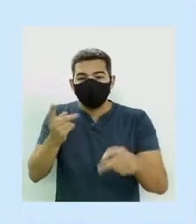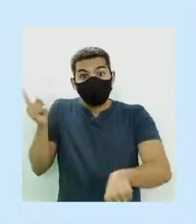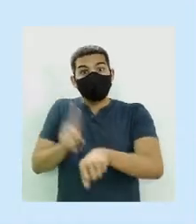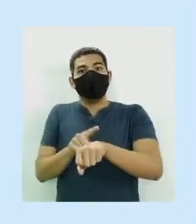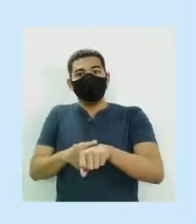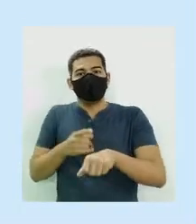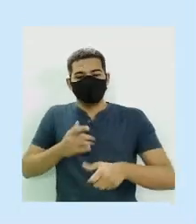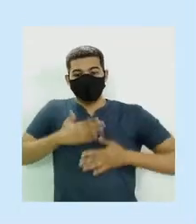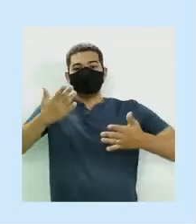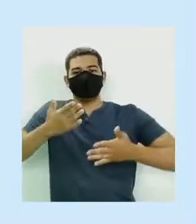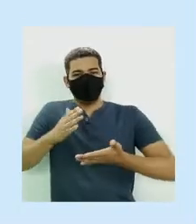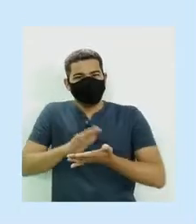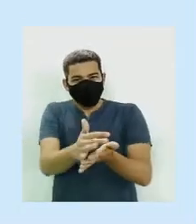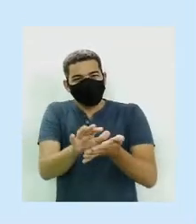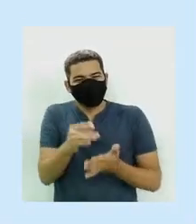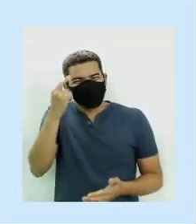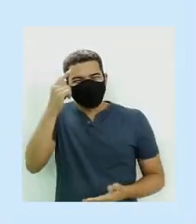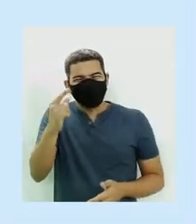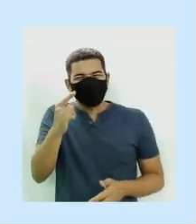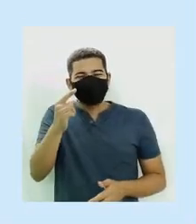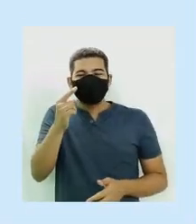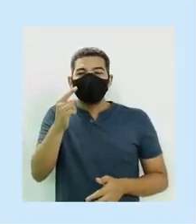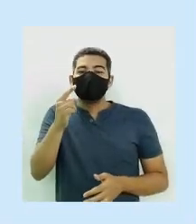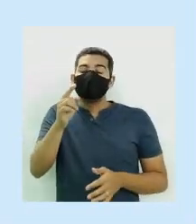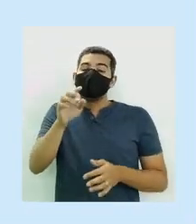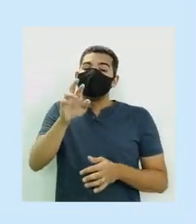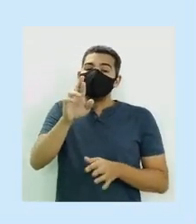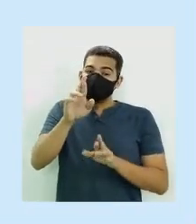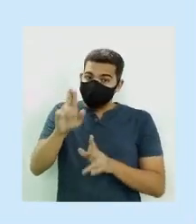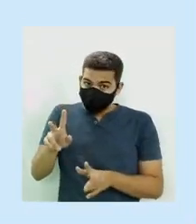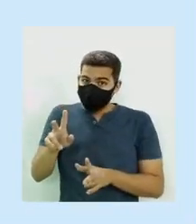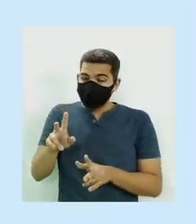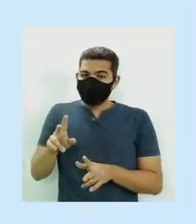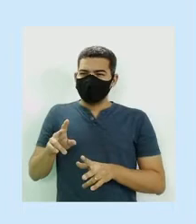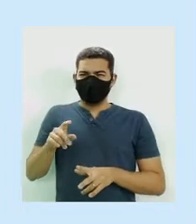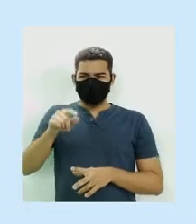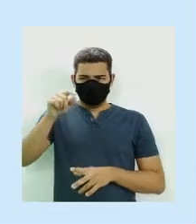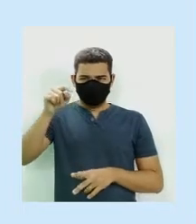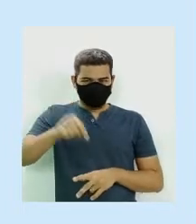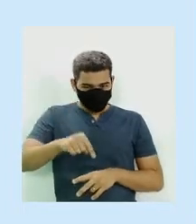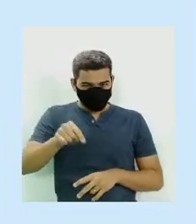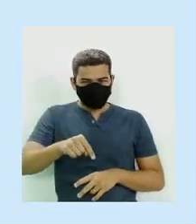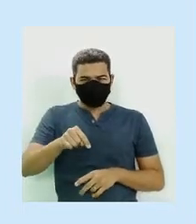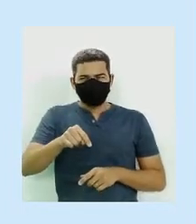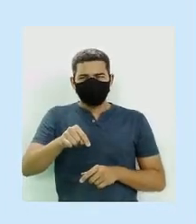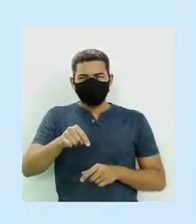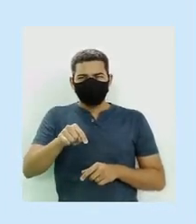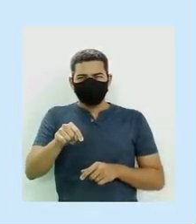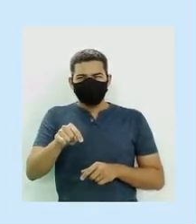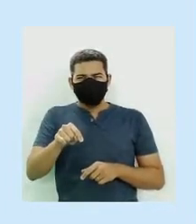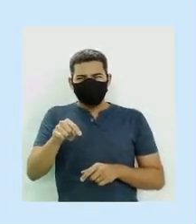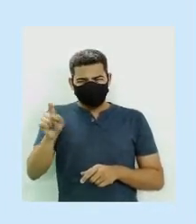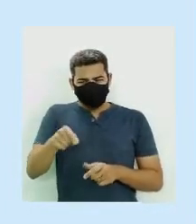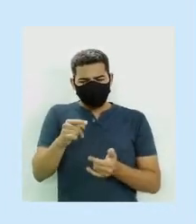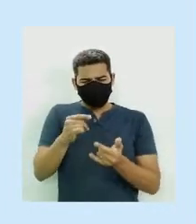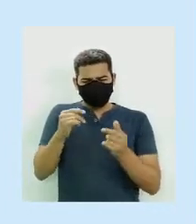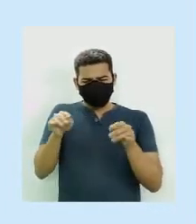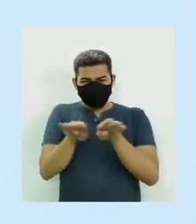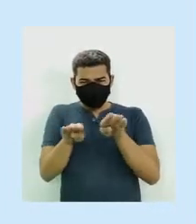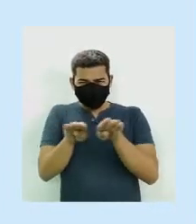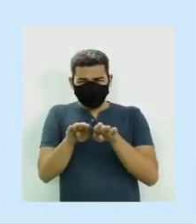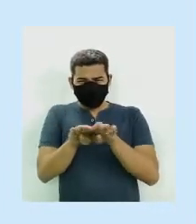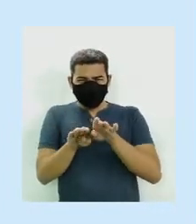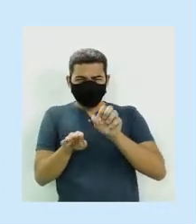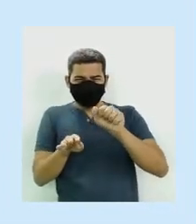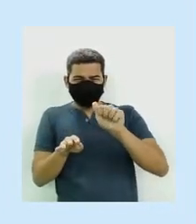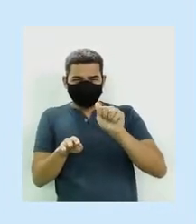parte do nosso universo. Com uma diferença, vocês podem até me perguntar, né? Então o slam é a mesma coisa do